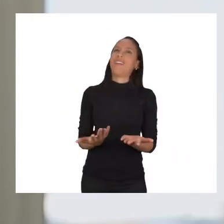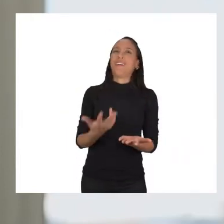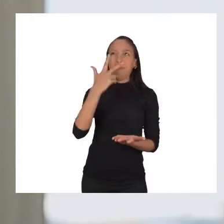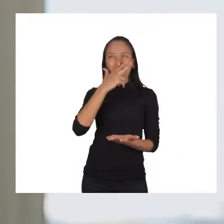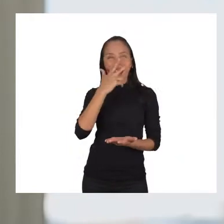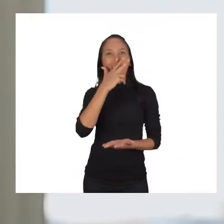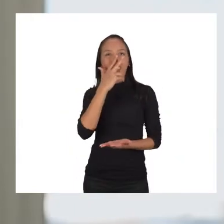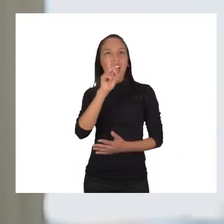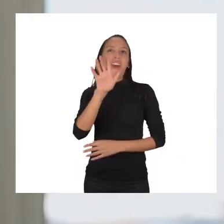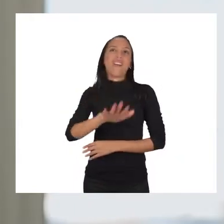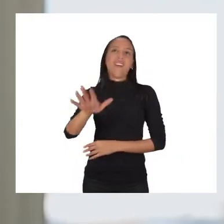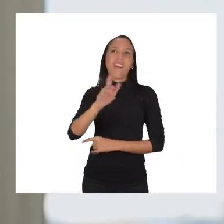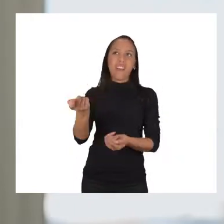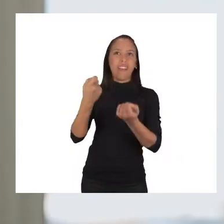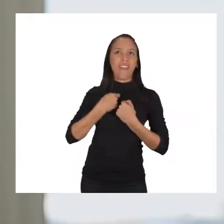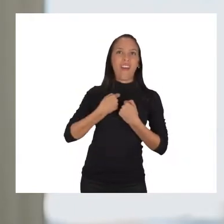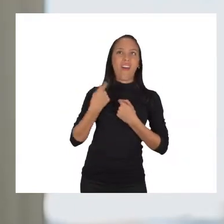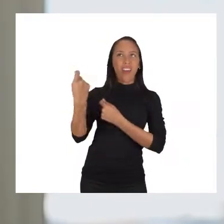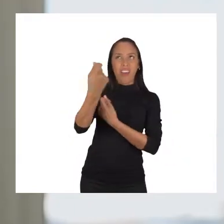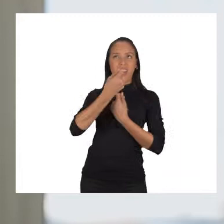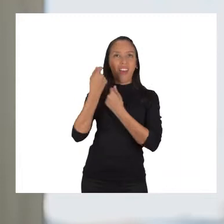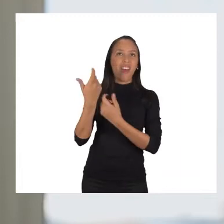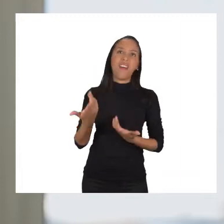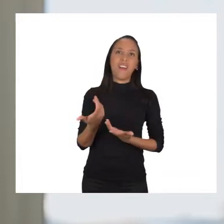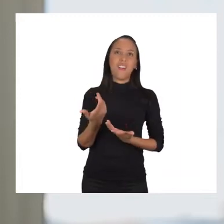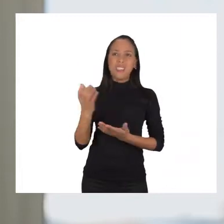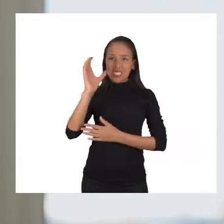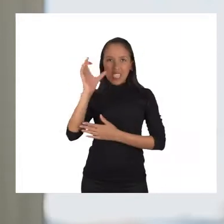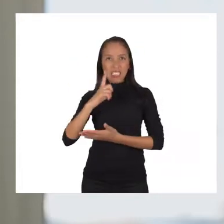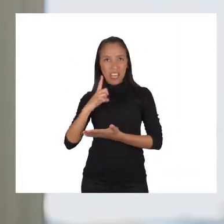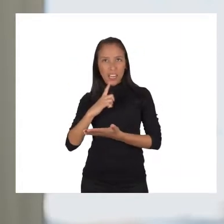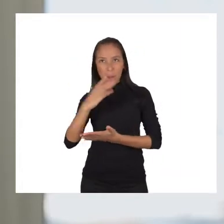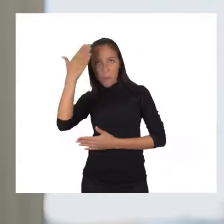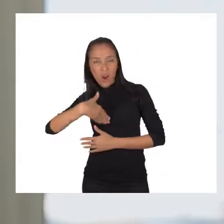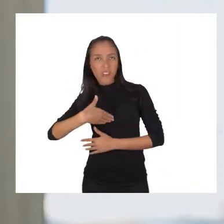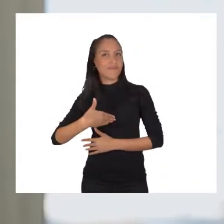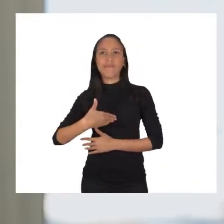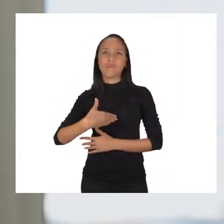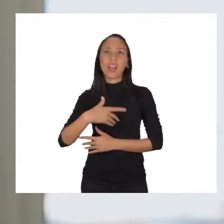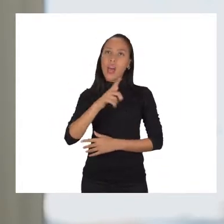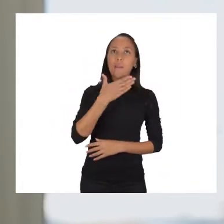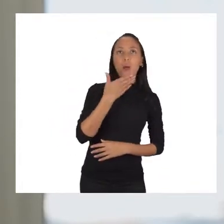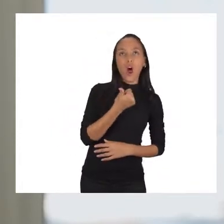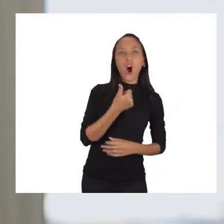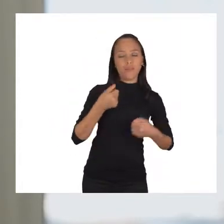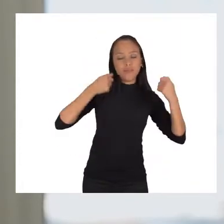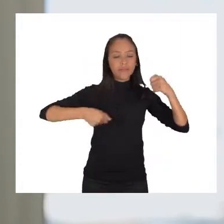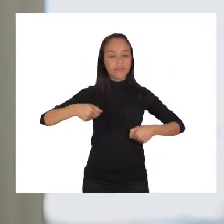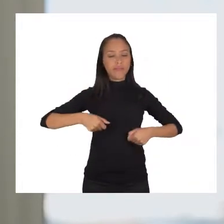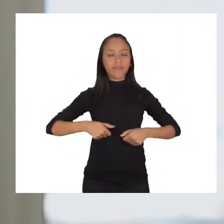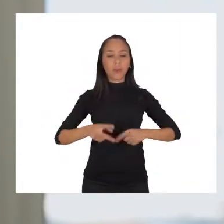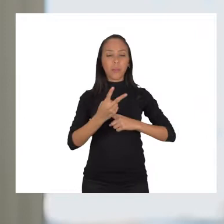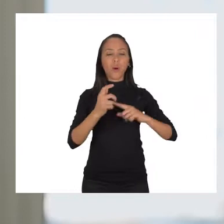infantilidade primária, assim, né? Não tem sustentação científica nenhuma. Então, claro, melhor do que não usar nada, mas é uma coisa